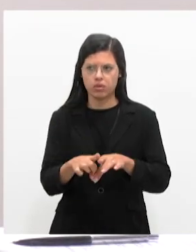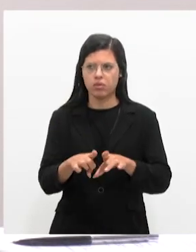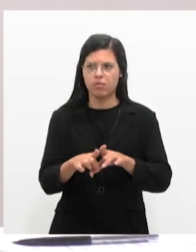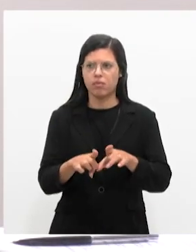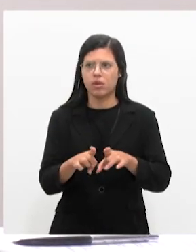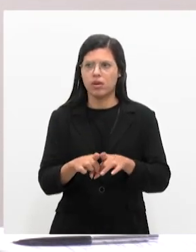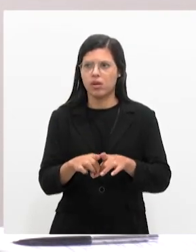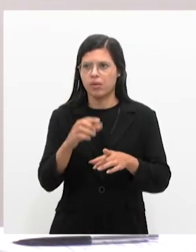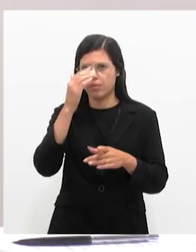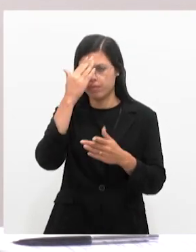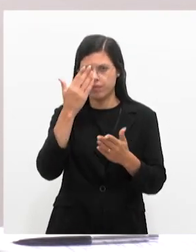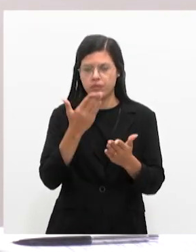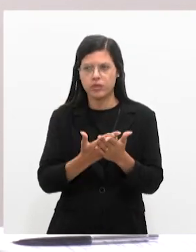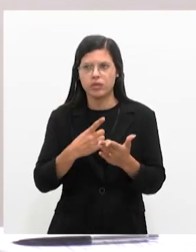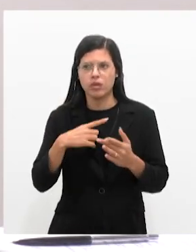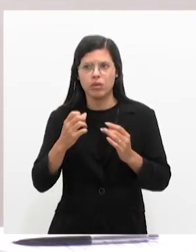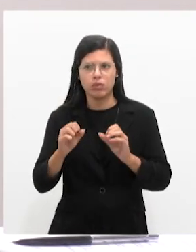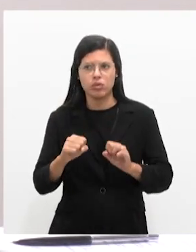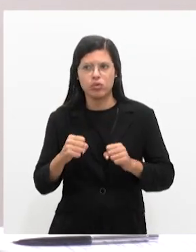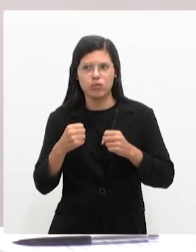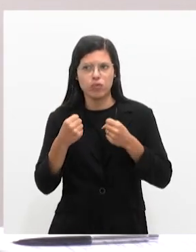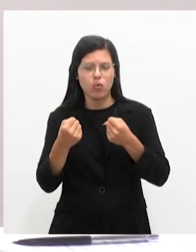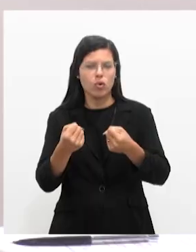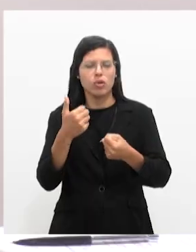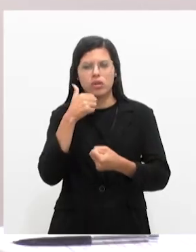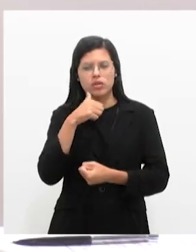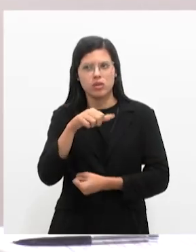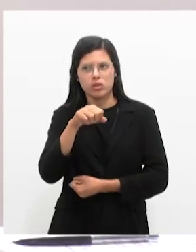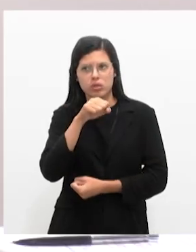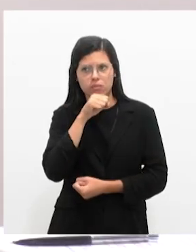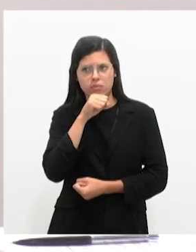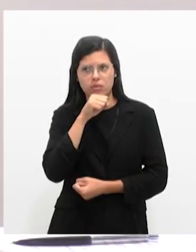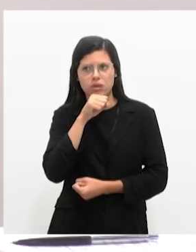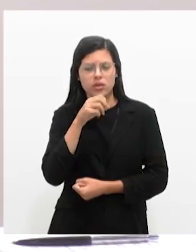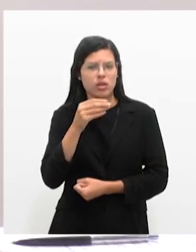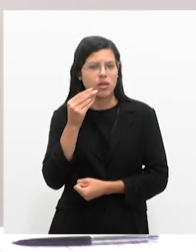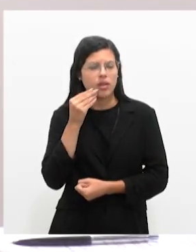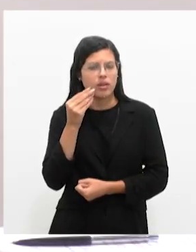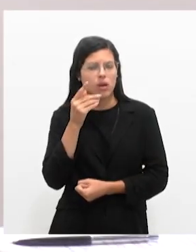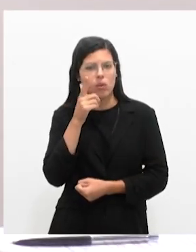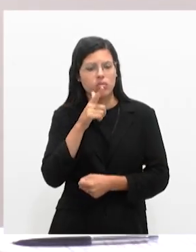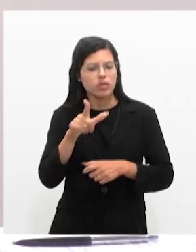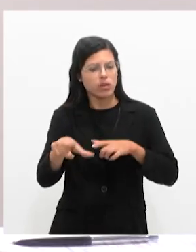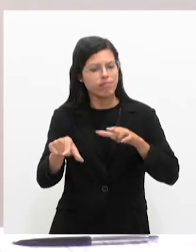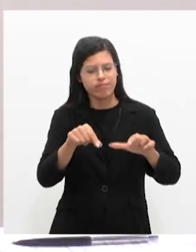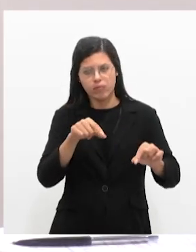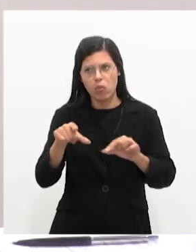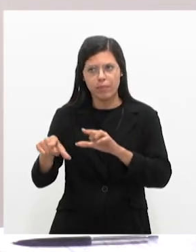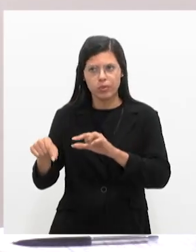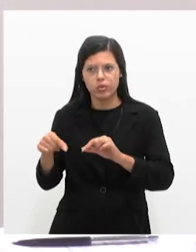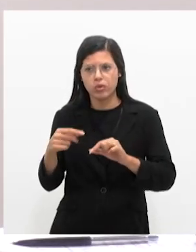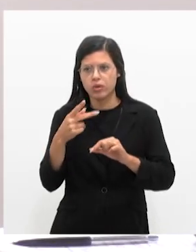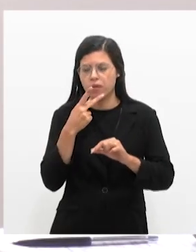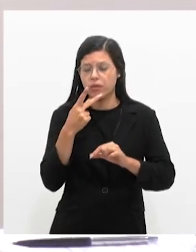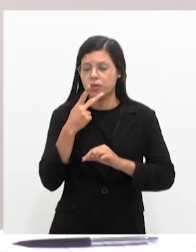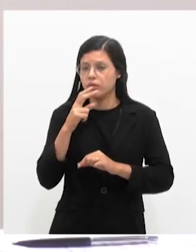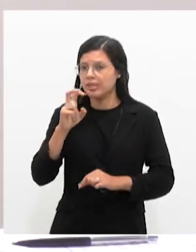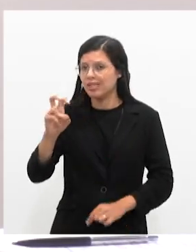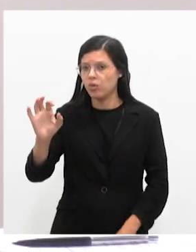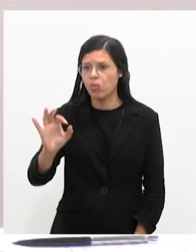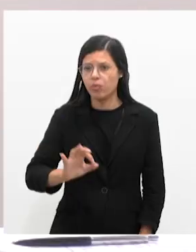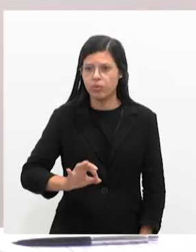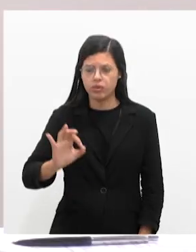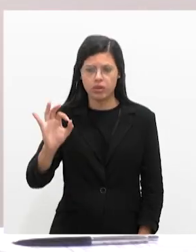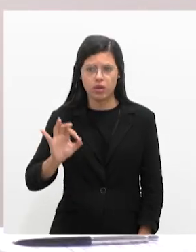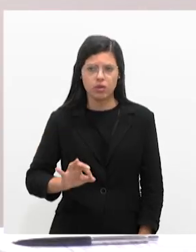eu acho que há um esforço muito grande dessas mães em buscar opções. E aqui a gente está falando de uma reserva de 5%, né, e